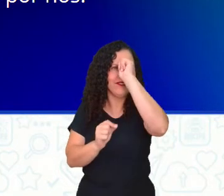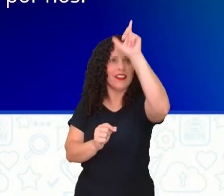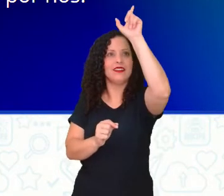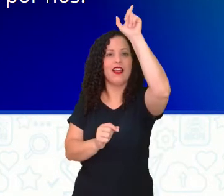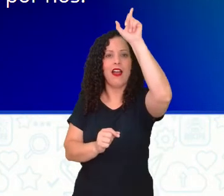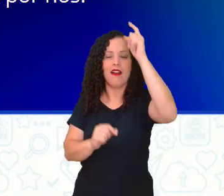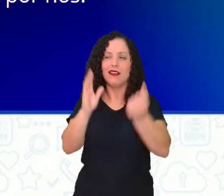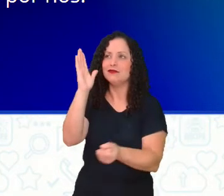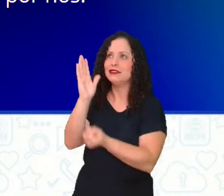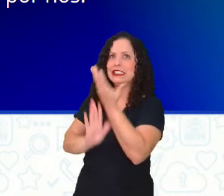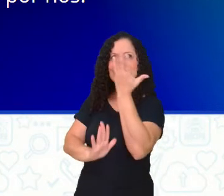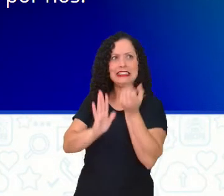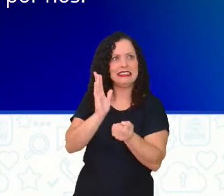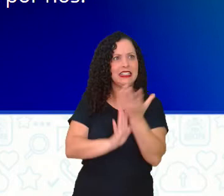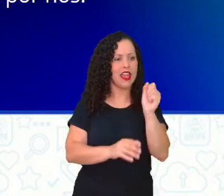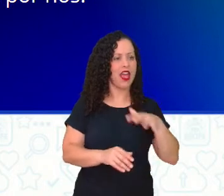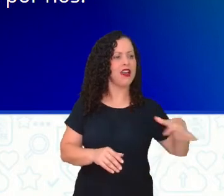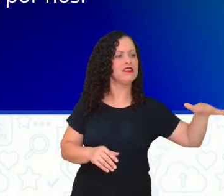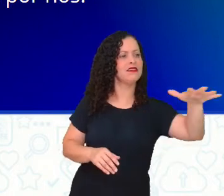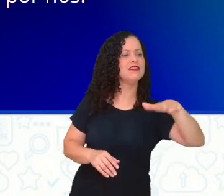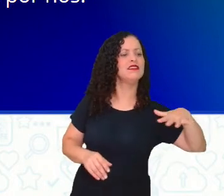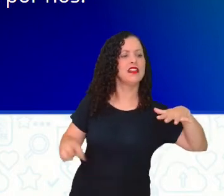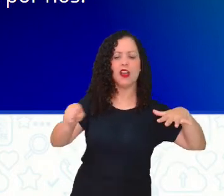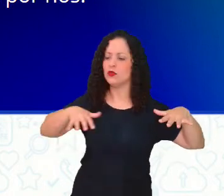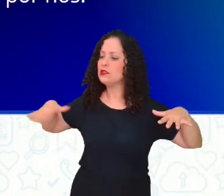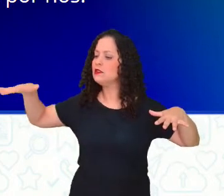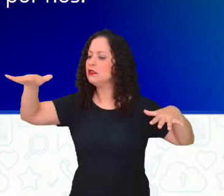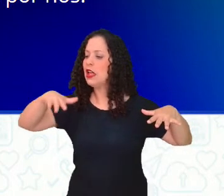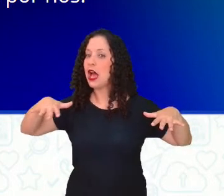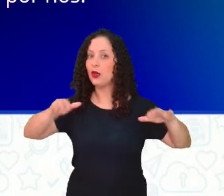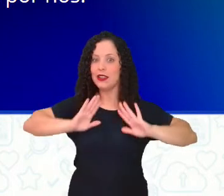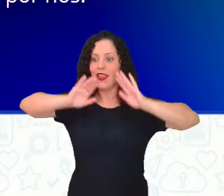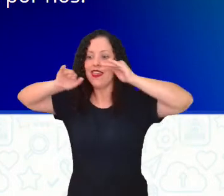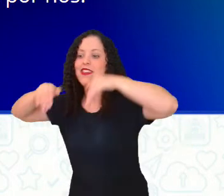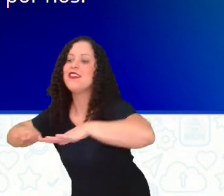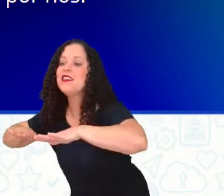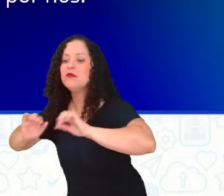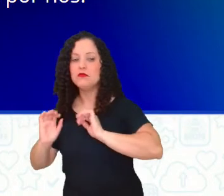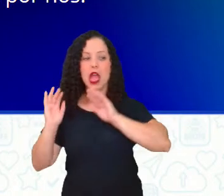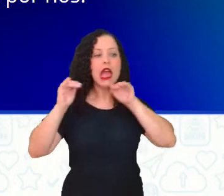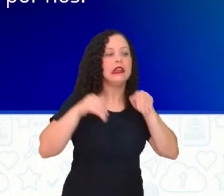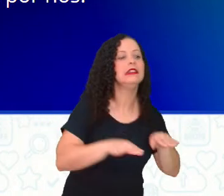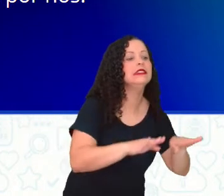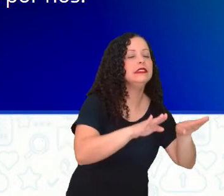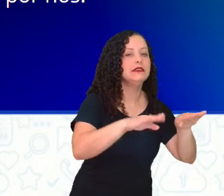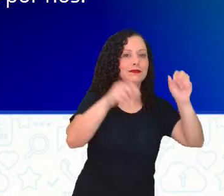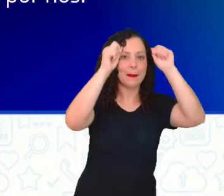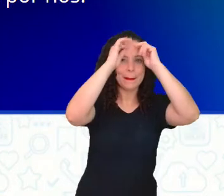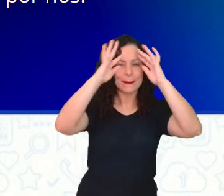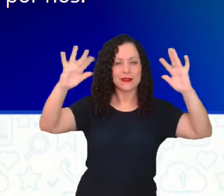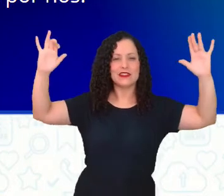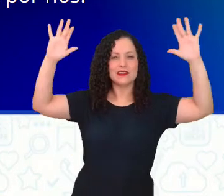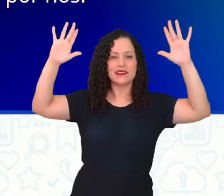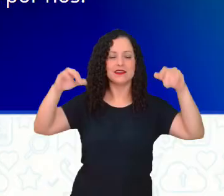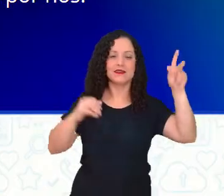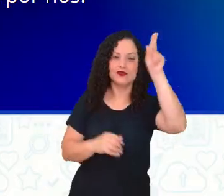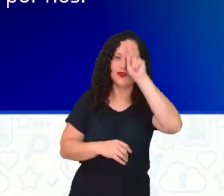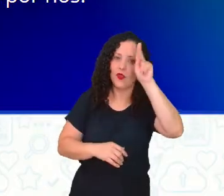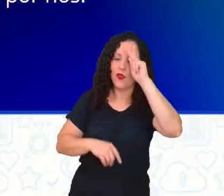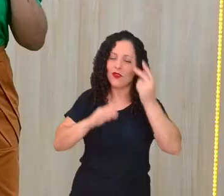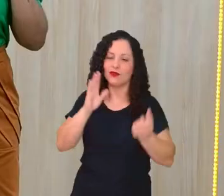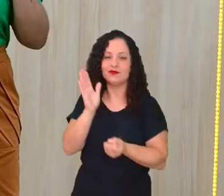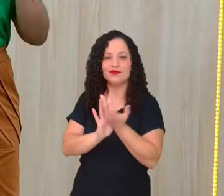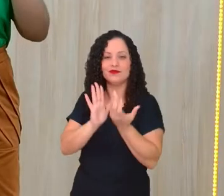criar qualquer cenário para viver. Fala também sobre o poder da imaginação e como as histórias são criadas por nós. Então,